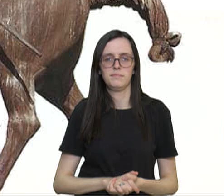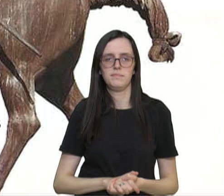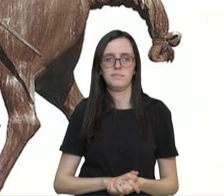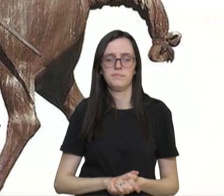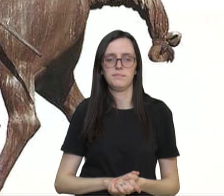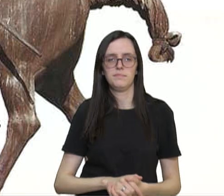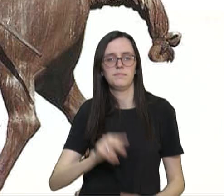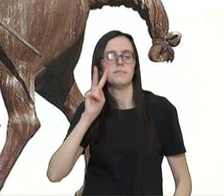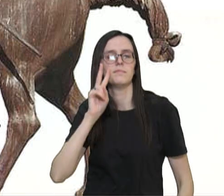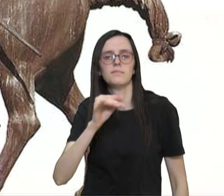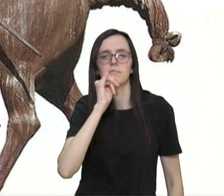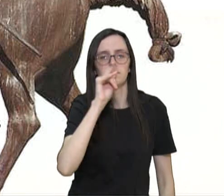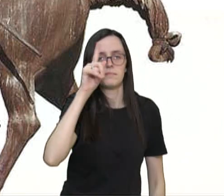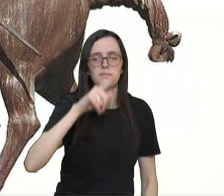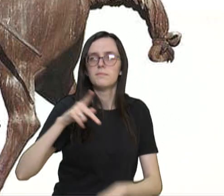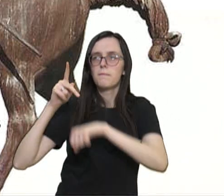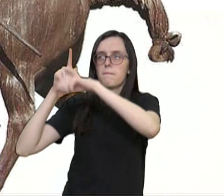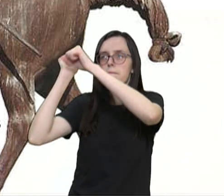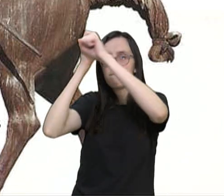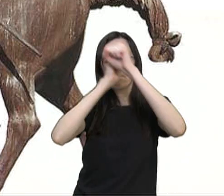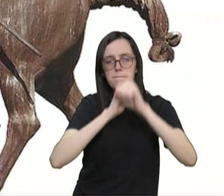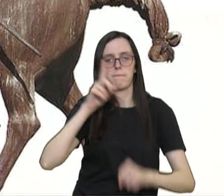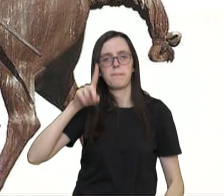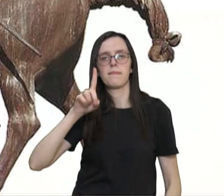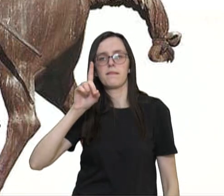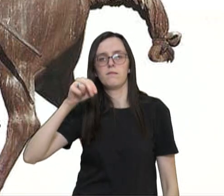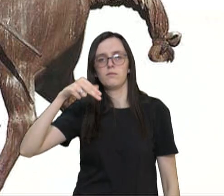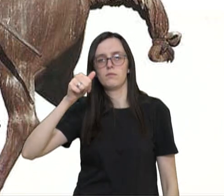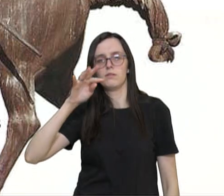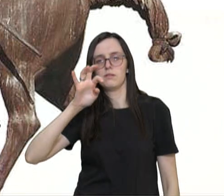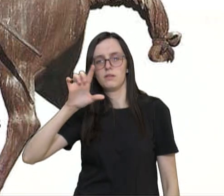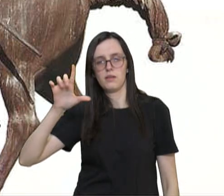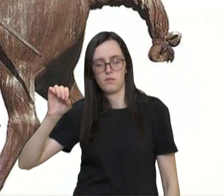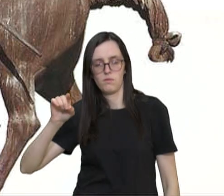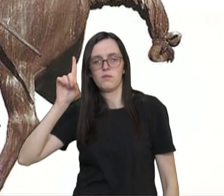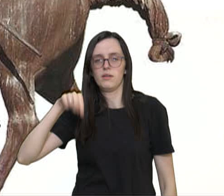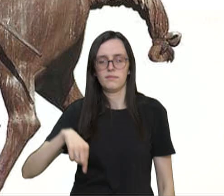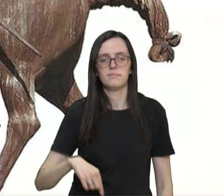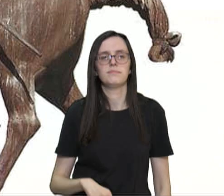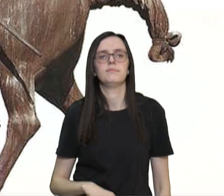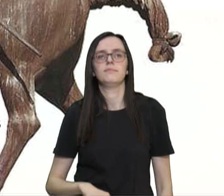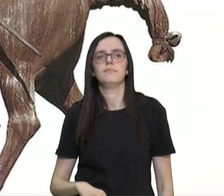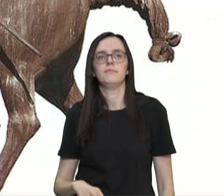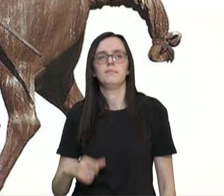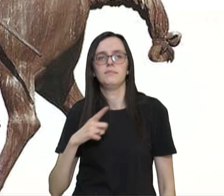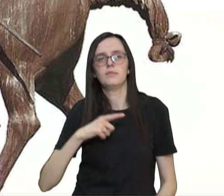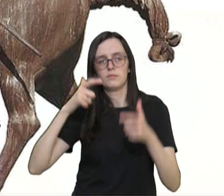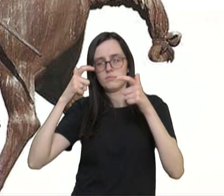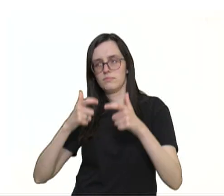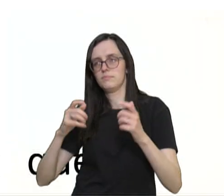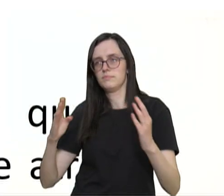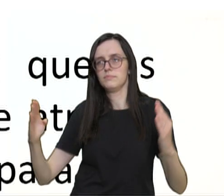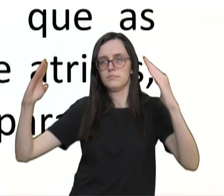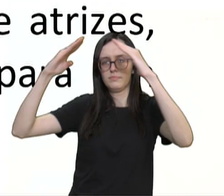Então aqui tem uma escultura de Donatello, né? Gattamelata, tem um domo